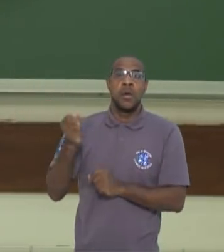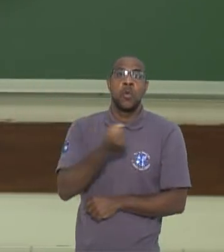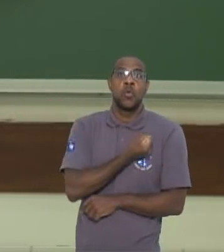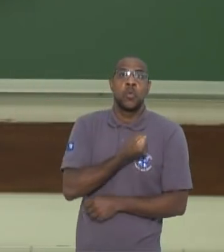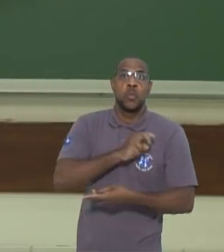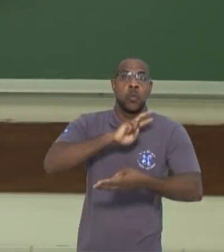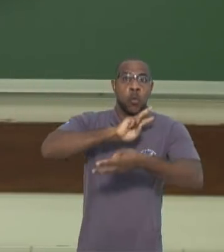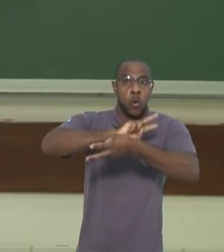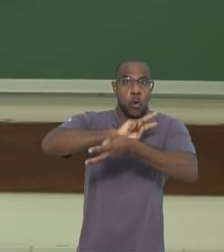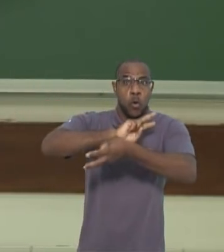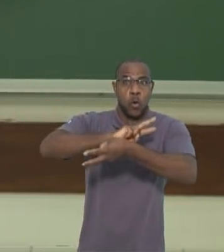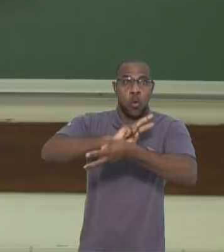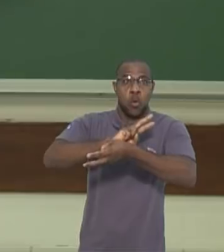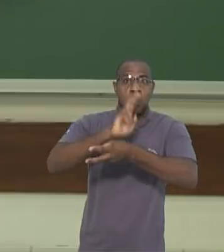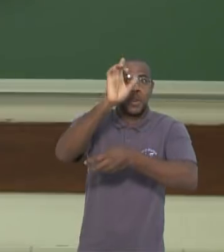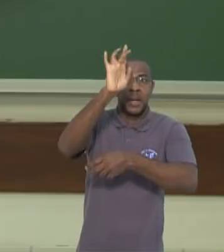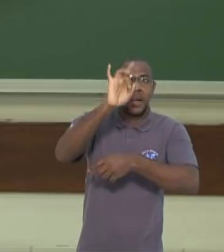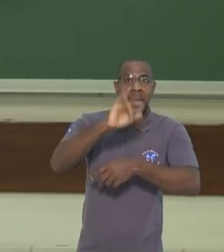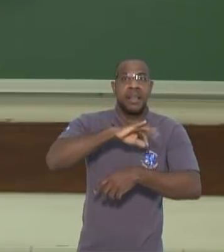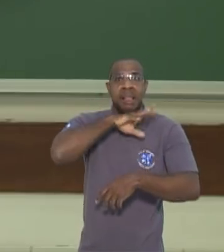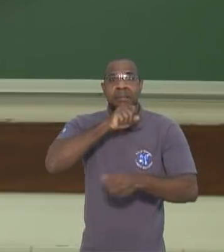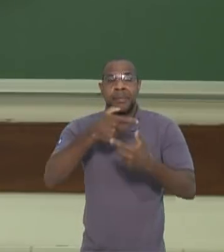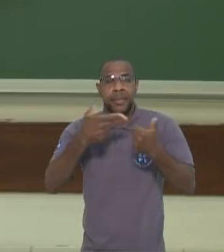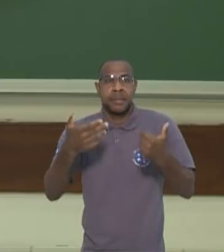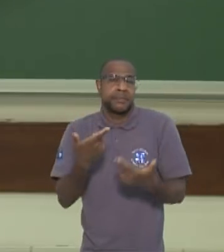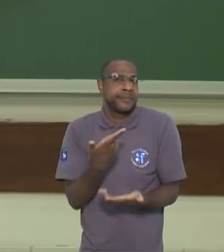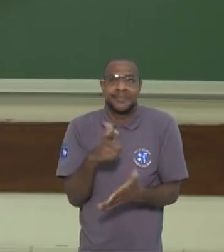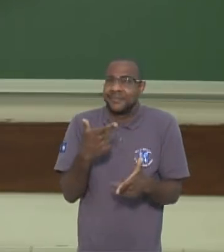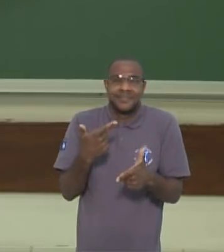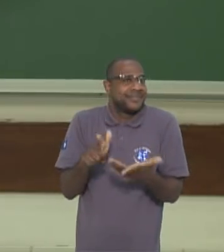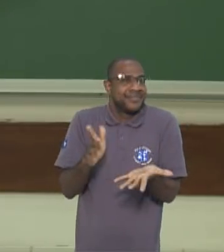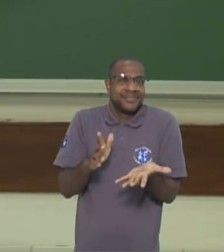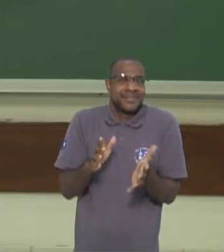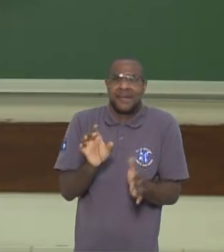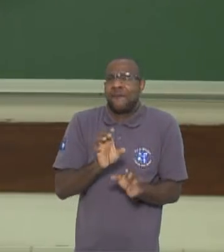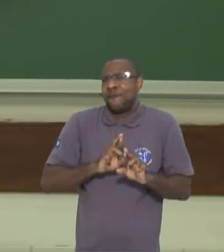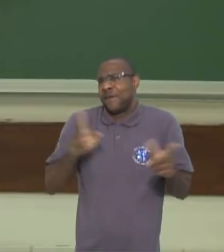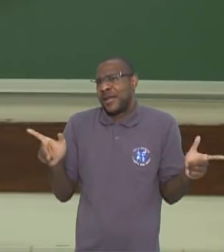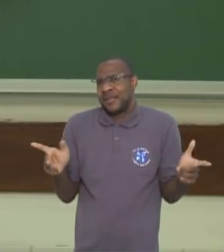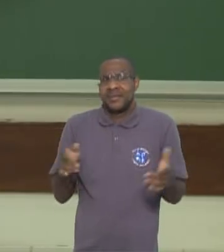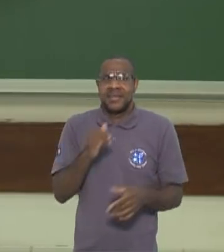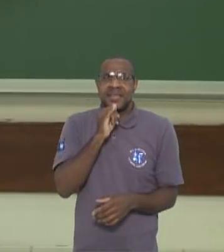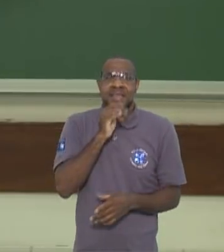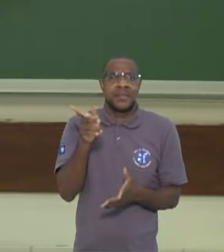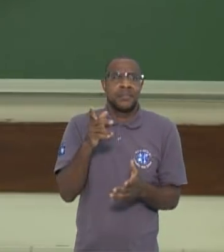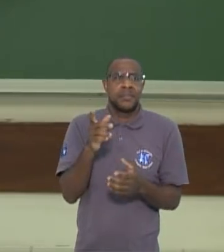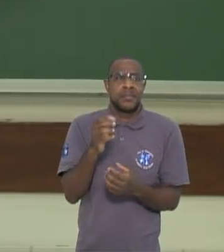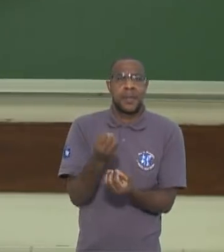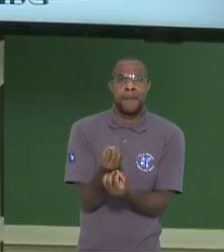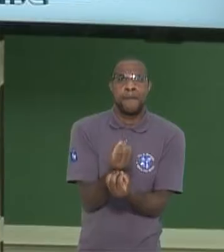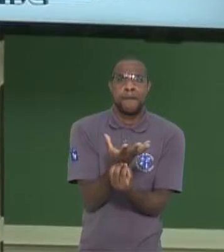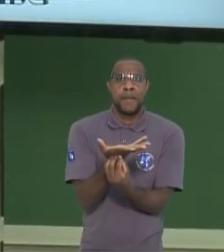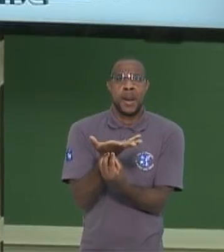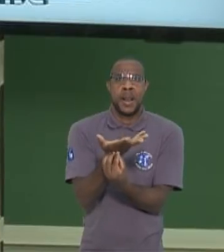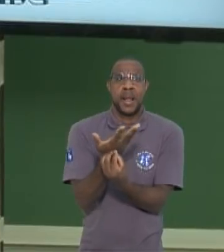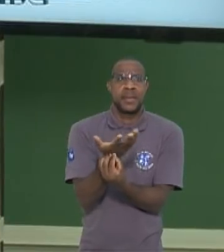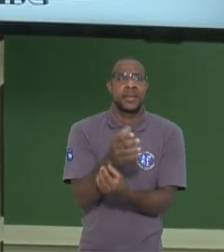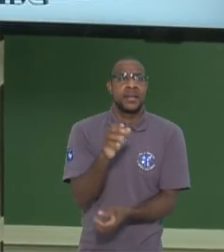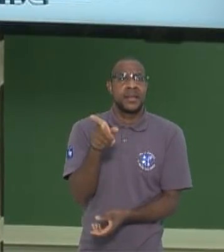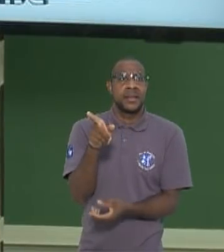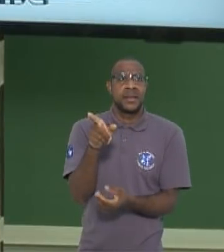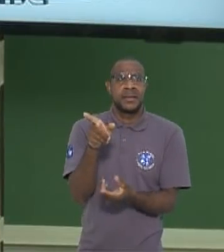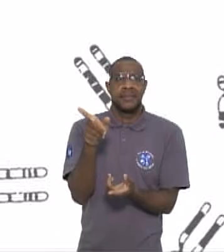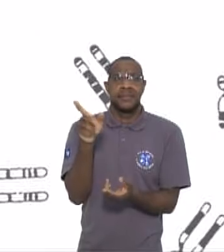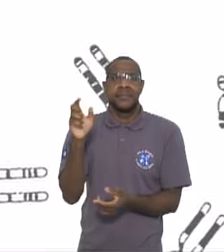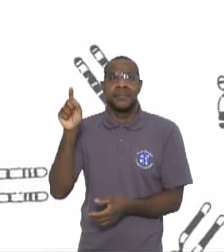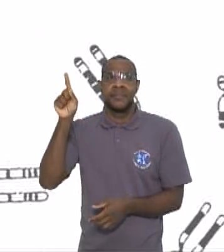de cromossomos de uma espécie não tem nada a ver com a complexidade da espécie. Vejam só, uma samambaia tem cerca de 1.200 cromossomos, uma